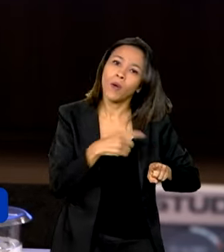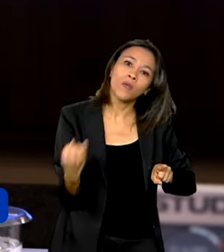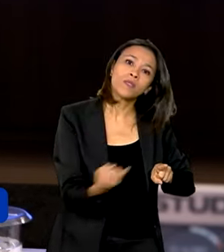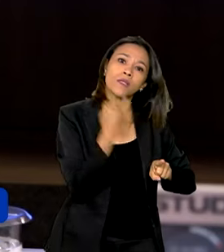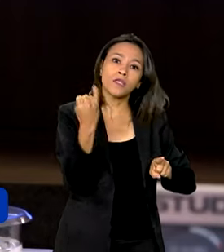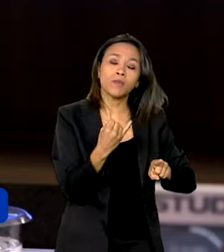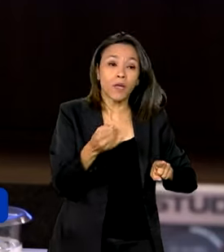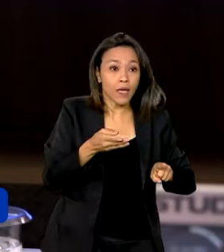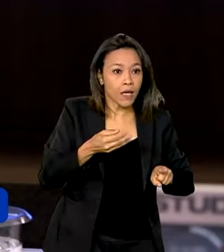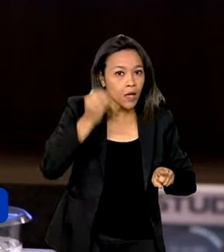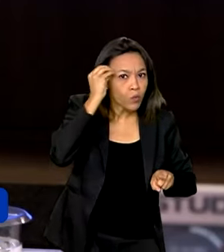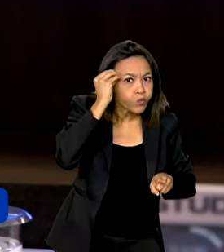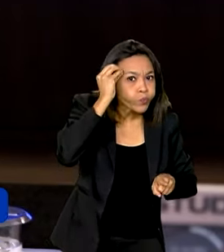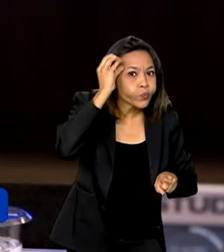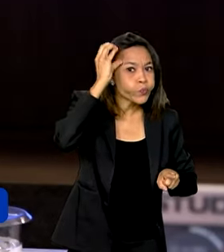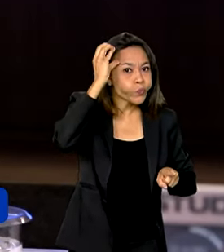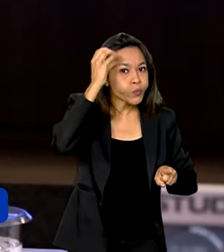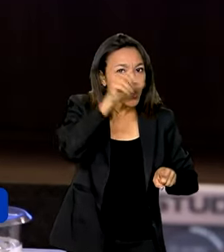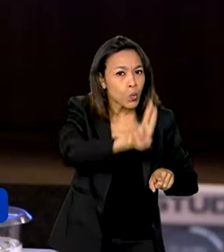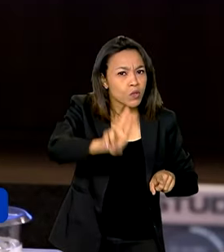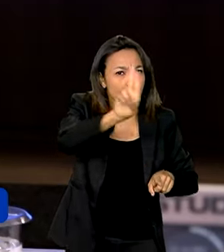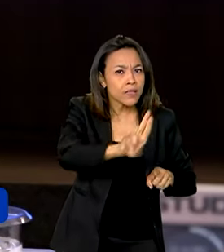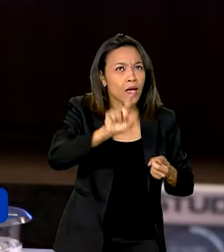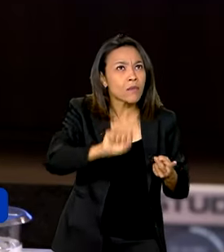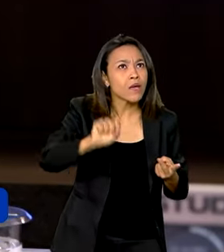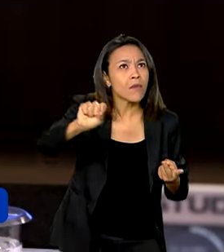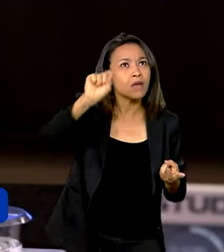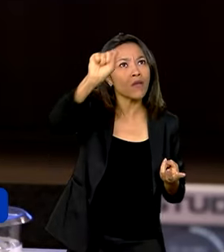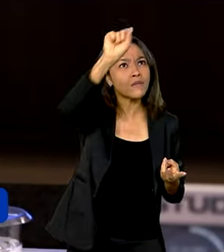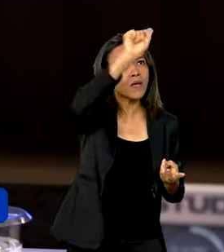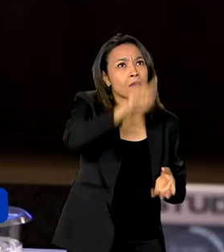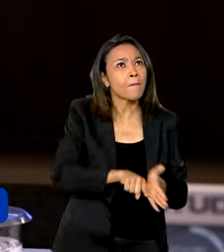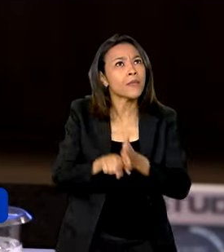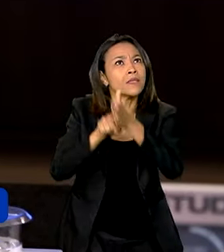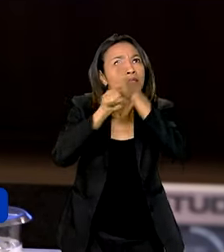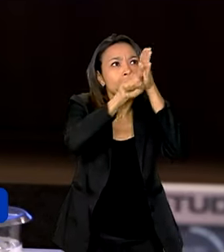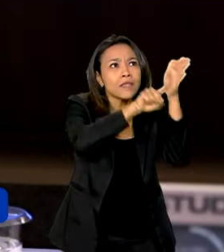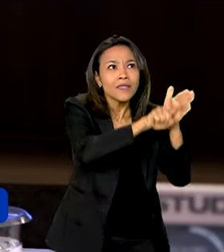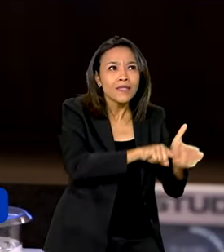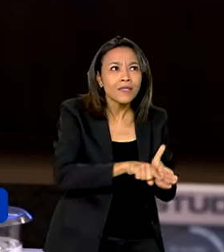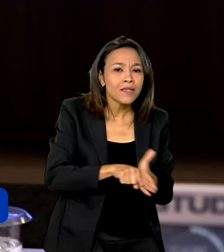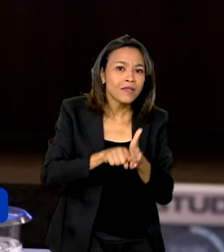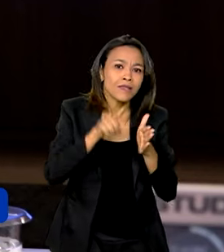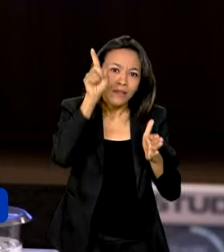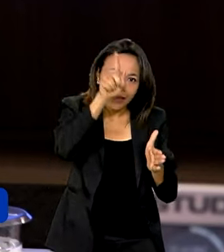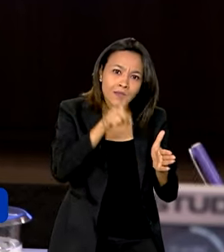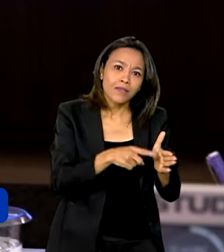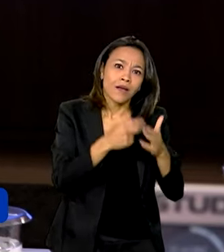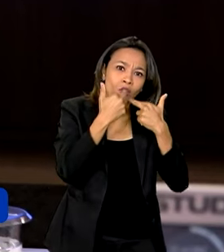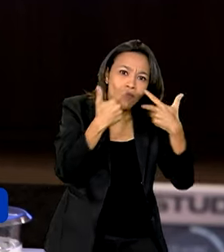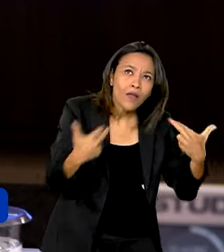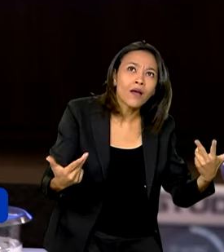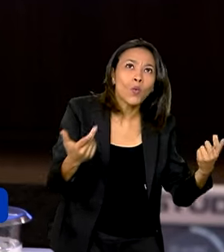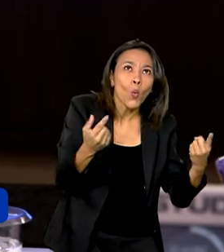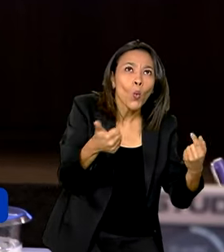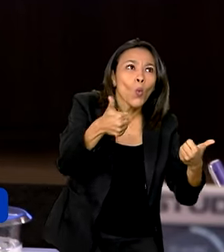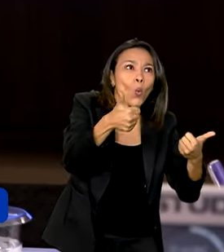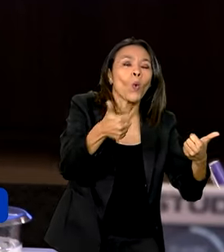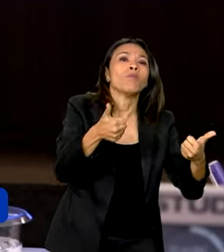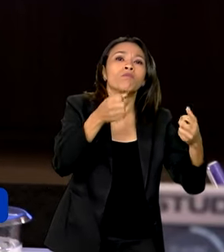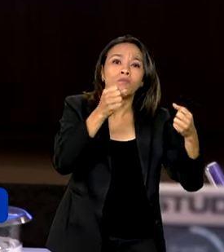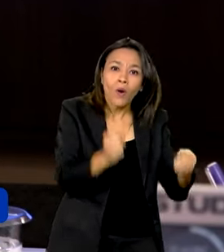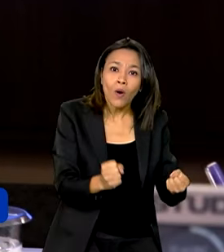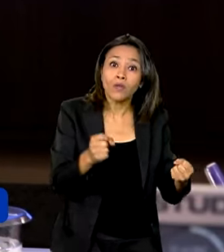conhecimento produzidos nas nossas universidades institutos de pesquisa e também eh no setor privado possam eh